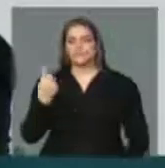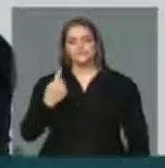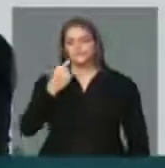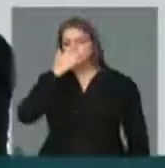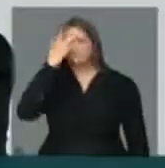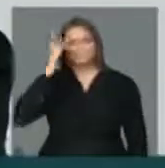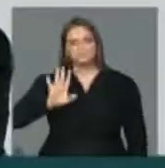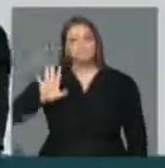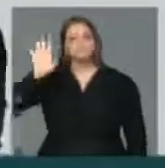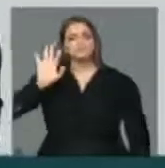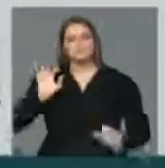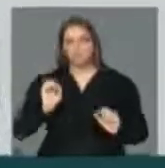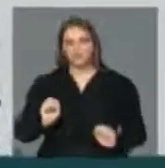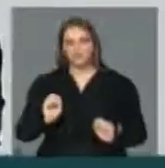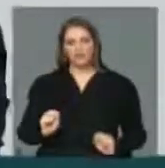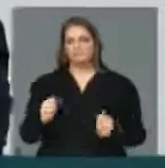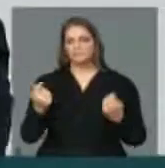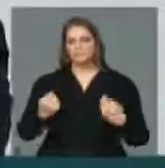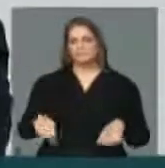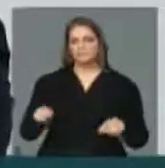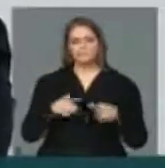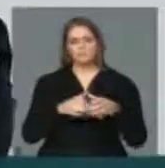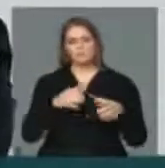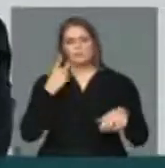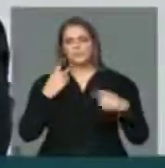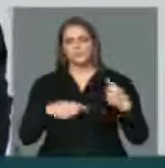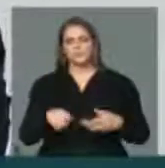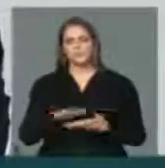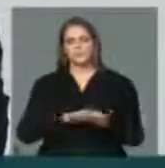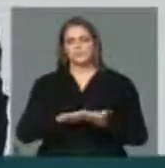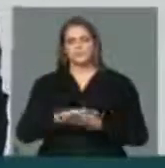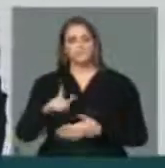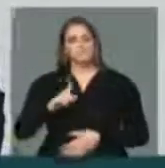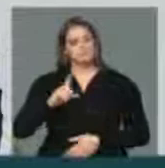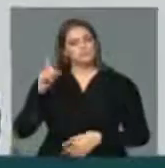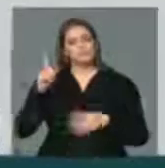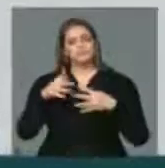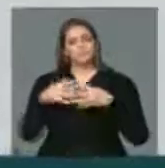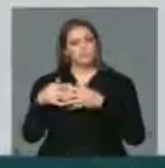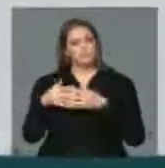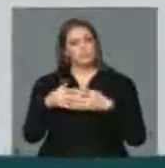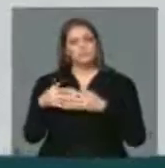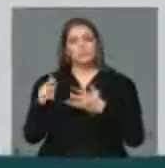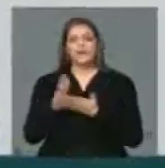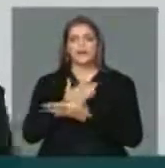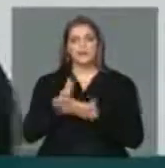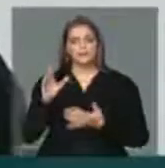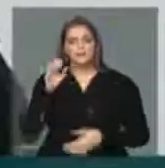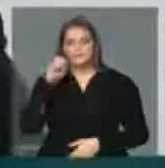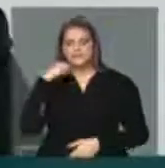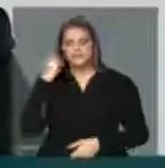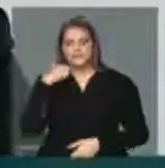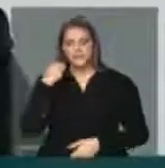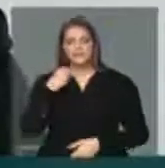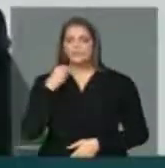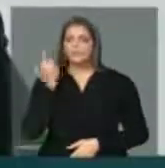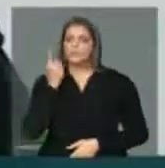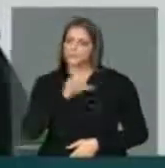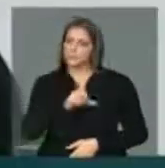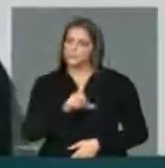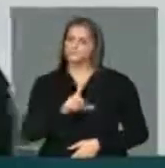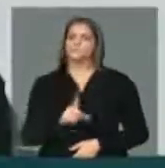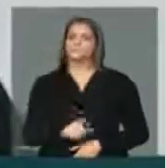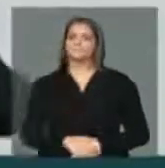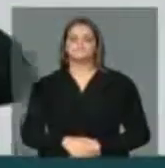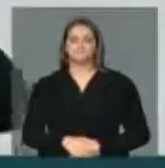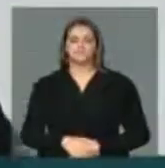É hoje um mecanismo avançado. Temos hoje, nos Estados Unidos, alguns senadores eleitos através de candidatura avulsa,